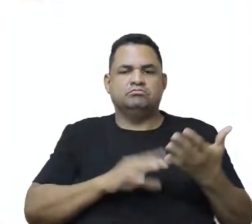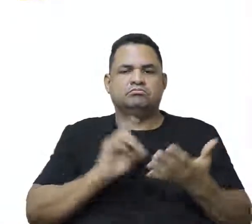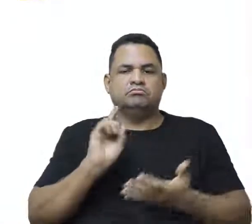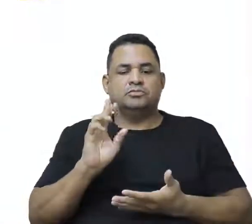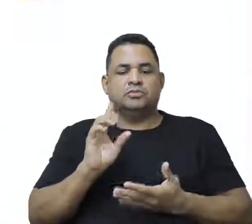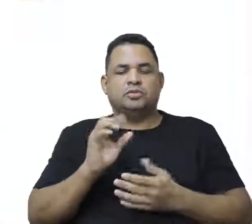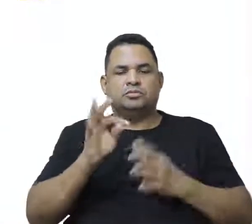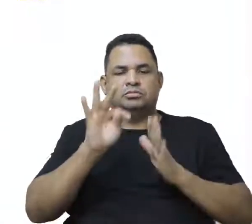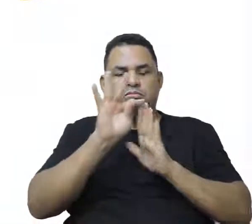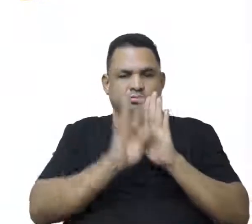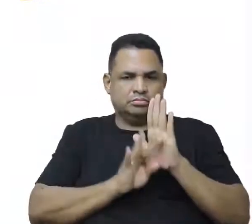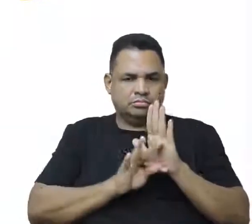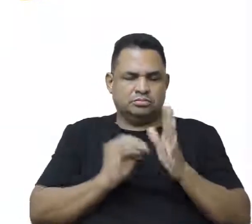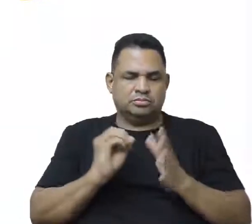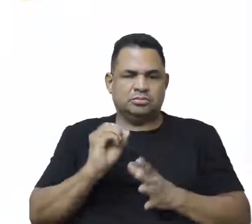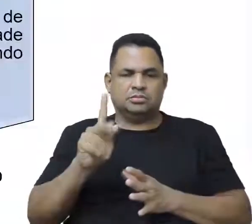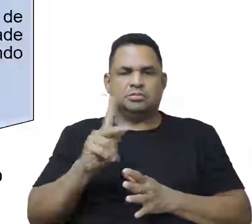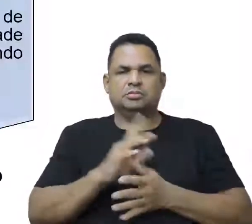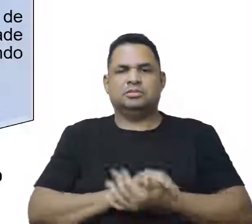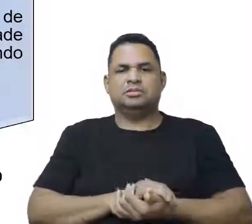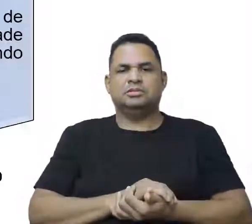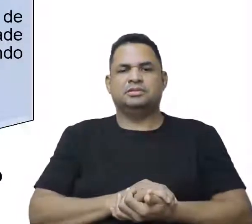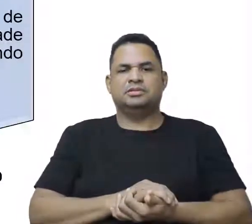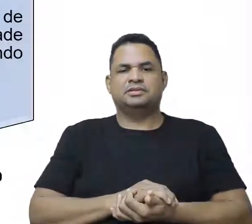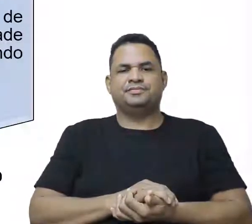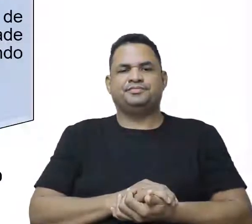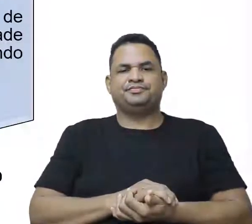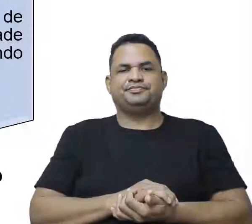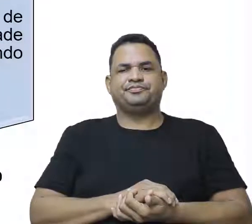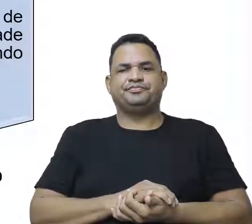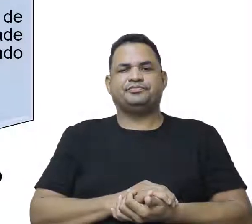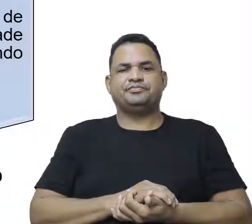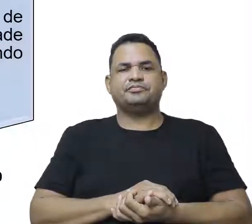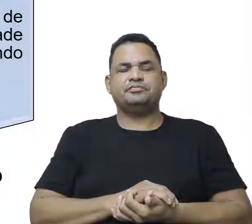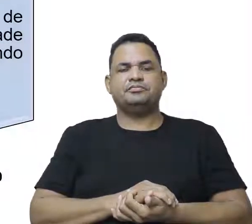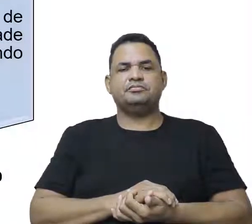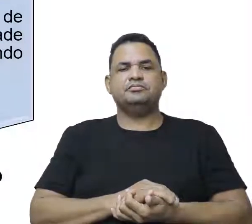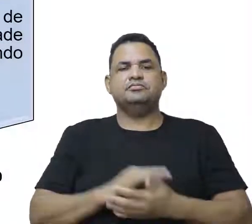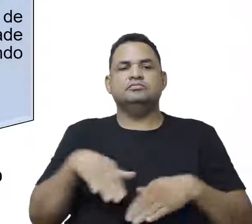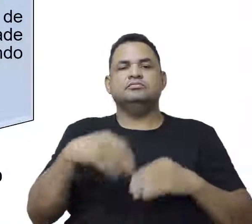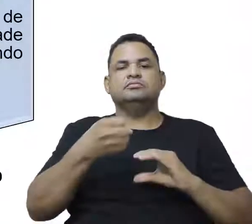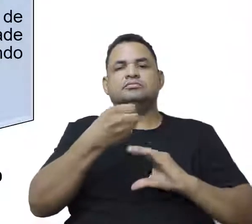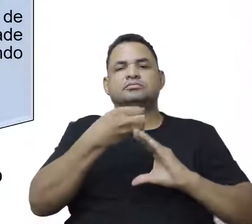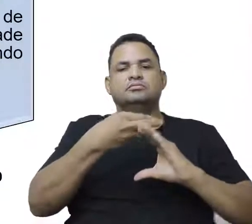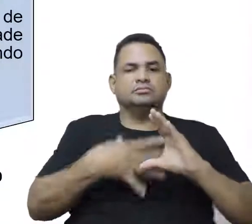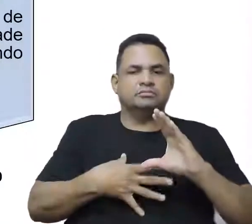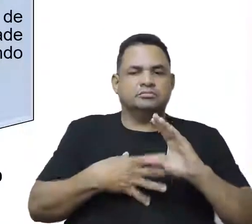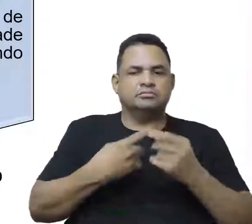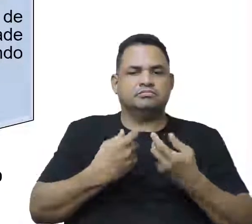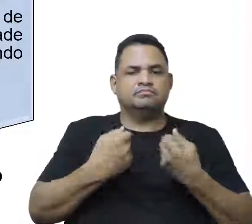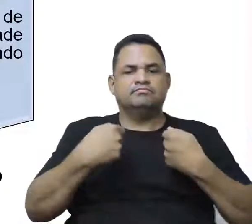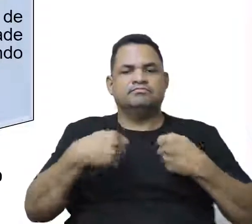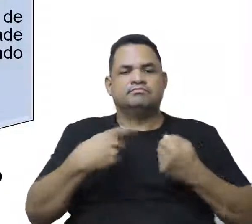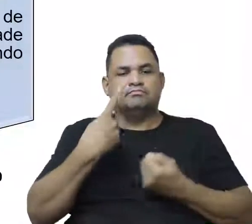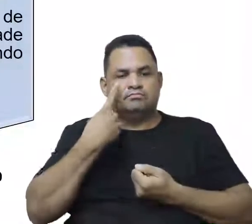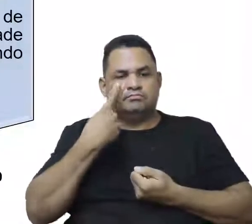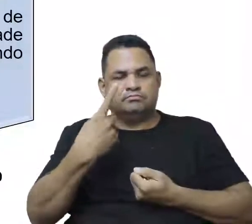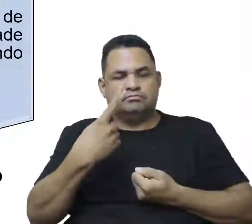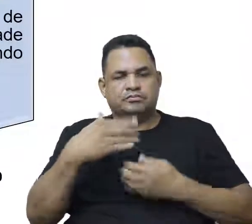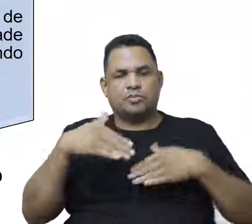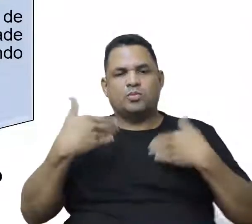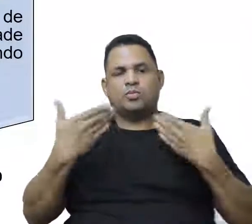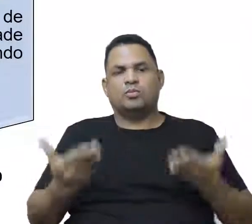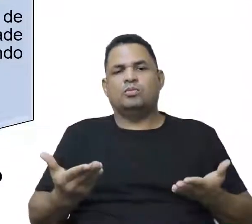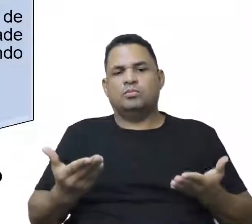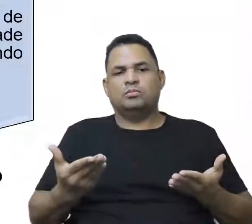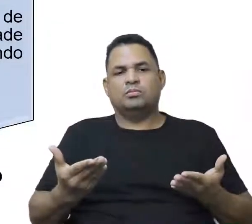só com texto, ok? Então, vamos lá. Quais são as características que eu preciso observar? Então, quando eu vou